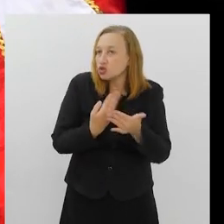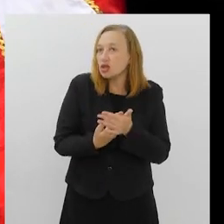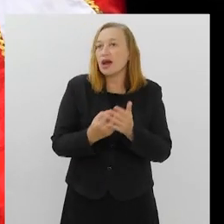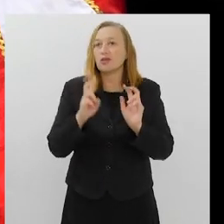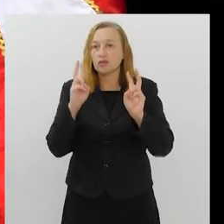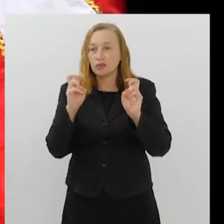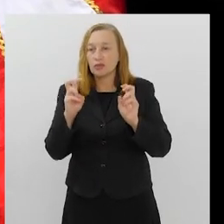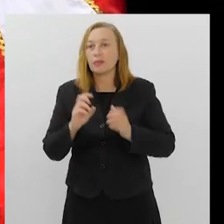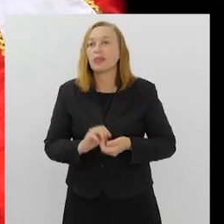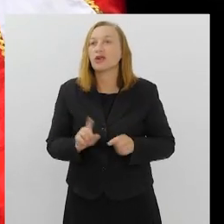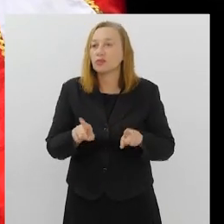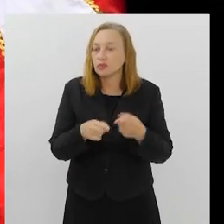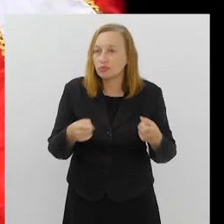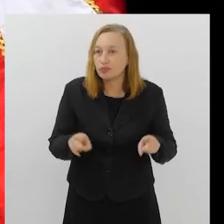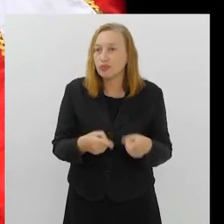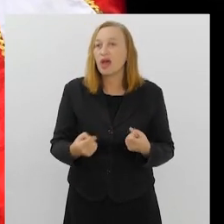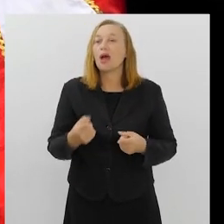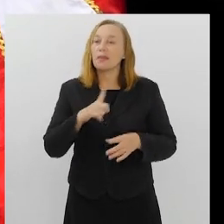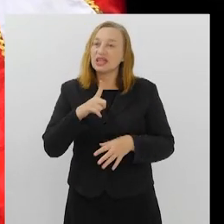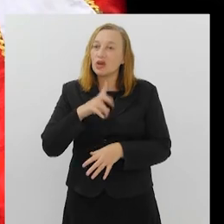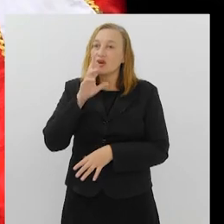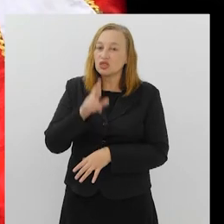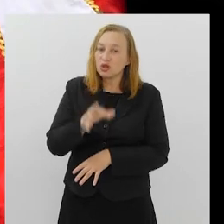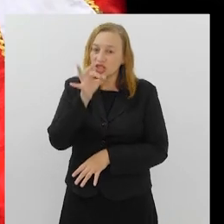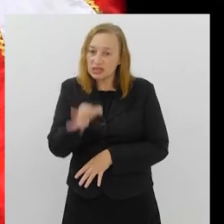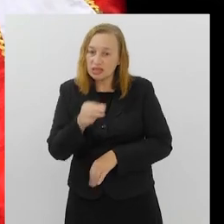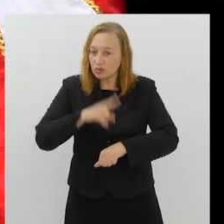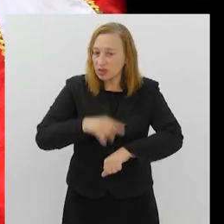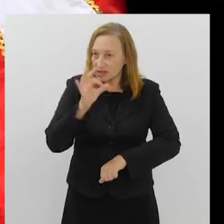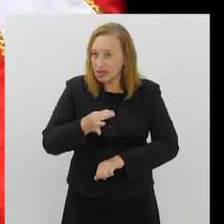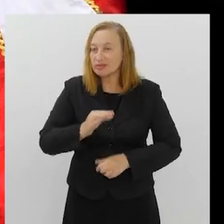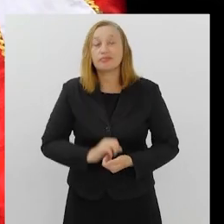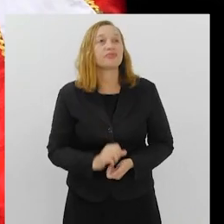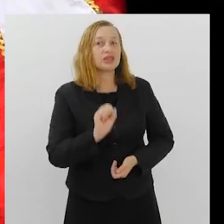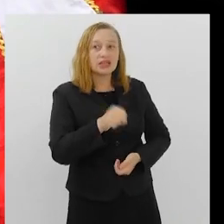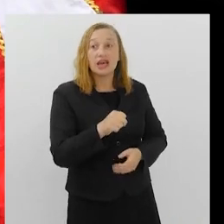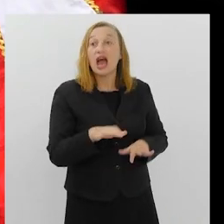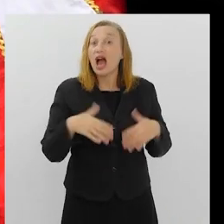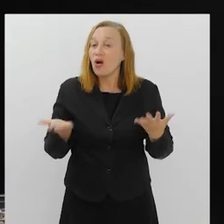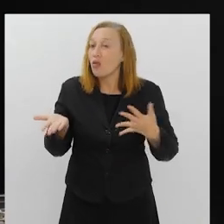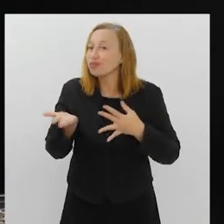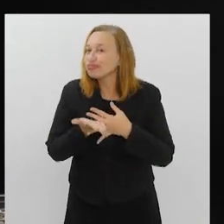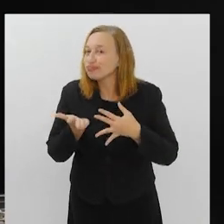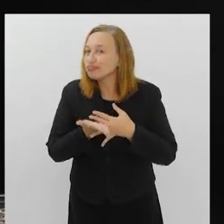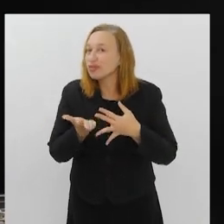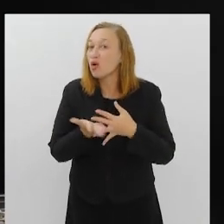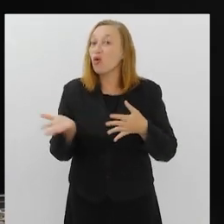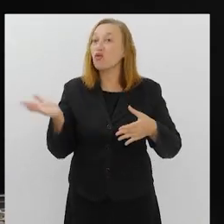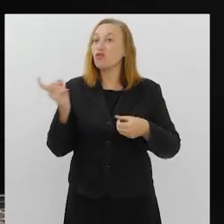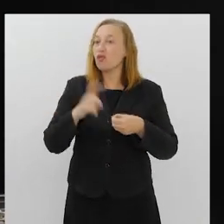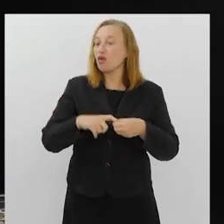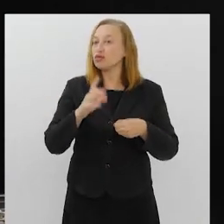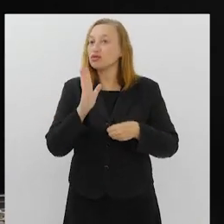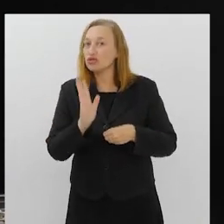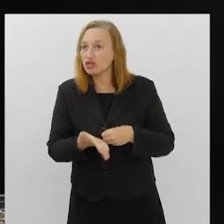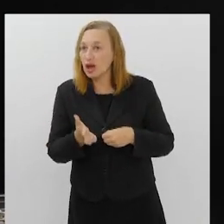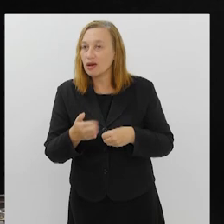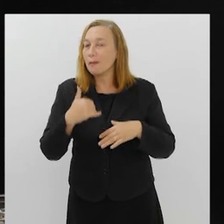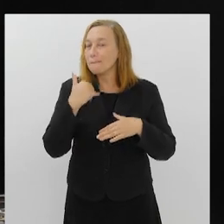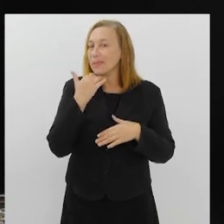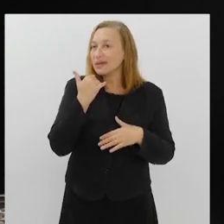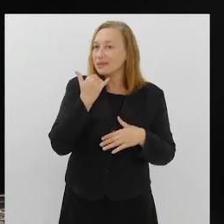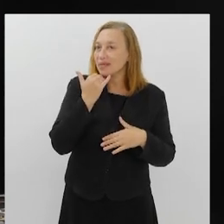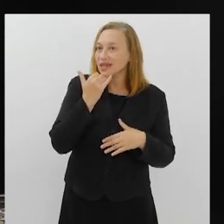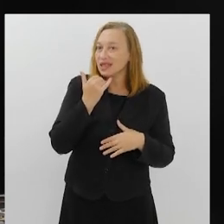gosto bastante de estudar o enredo. Se informar para você ter a resposta certa no momento certo. Vamos para um rápido intervalo e eu volto